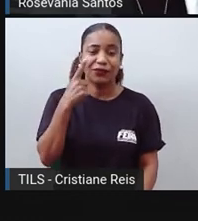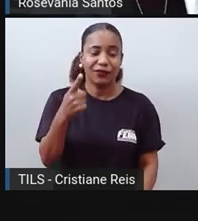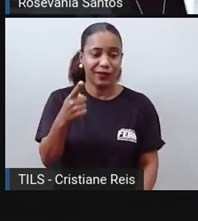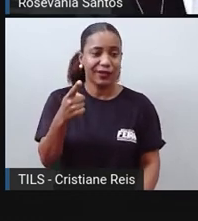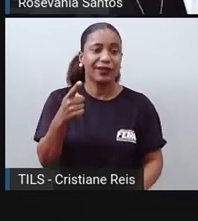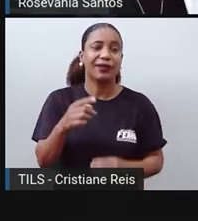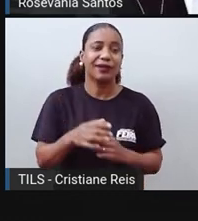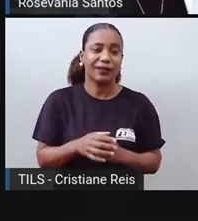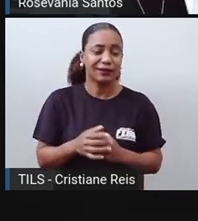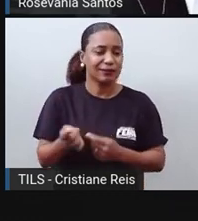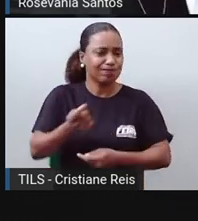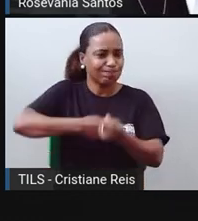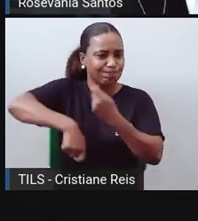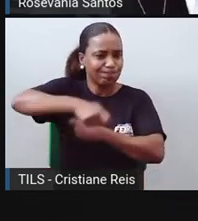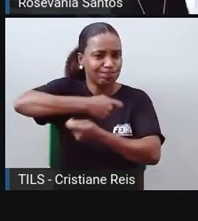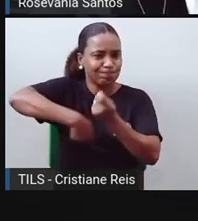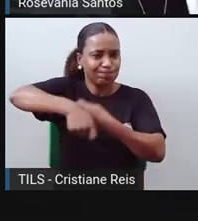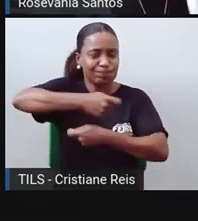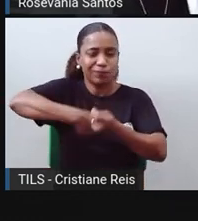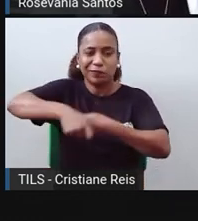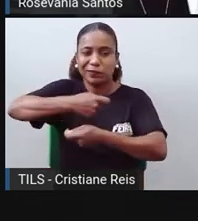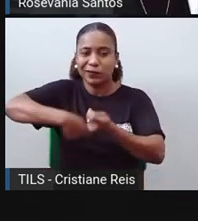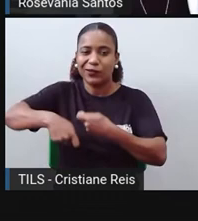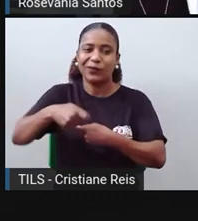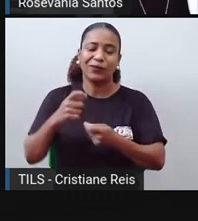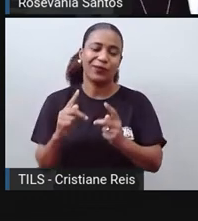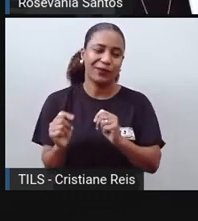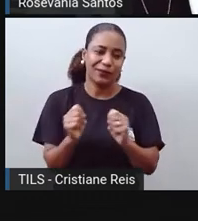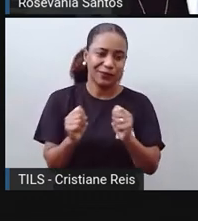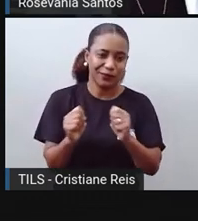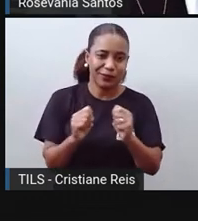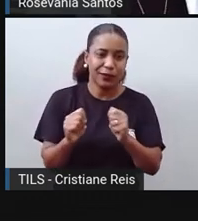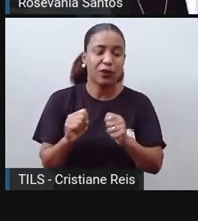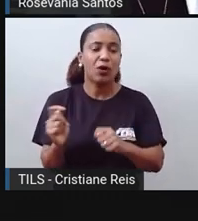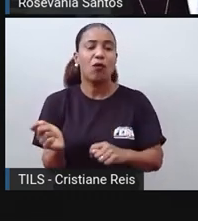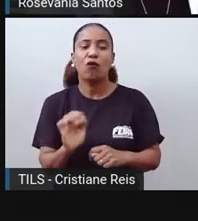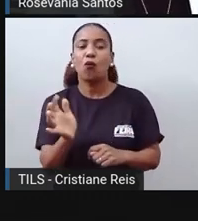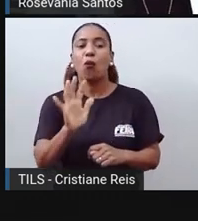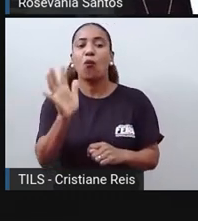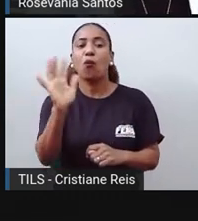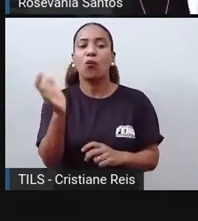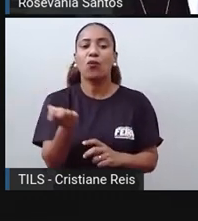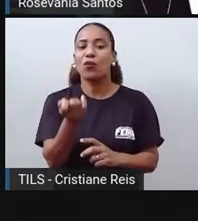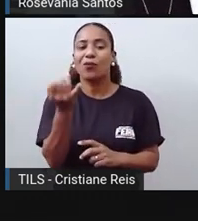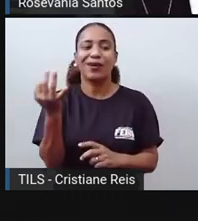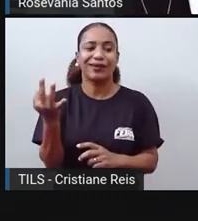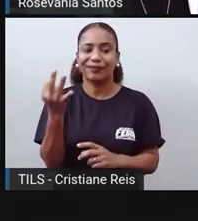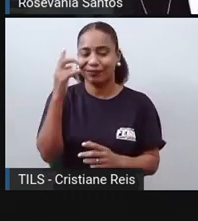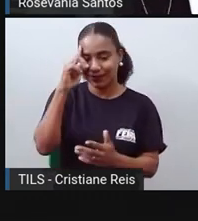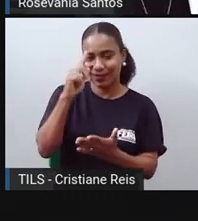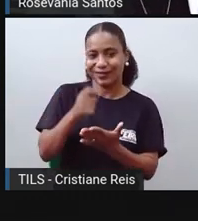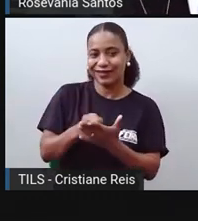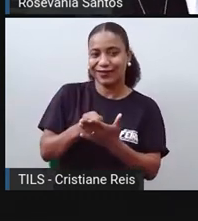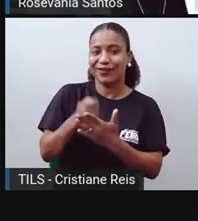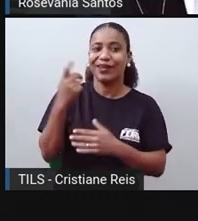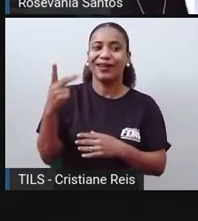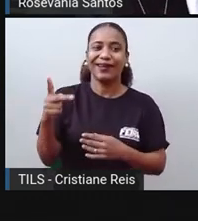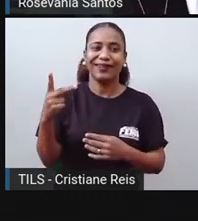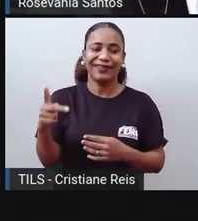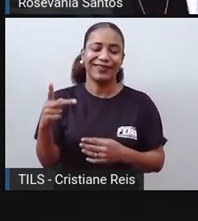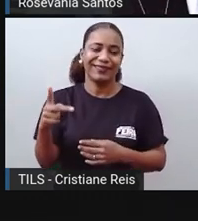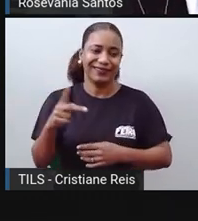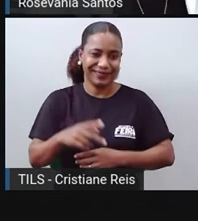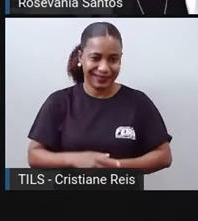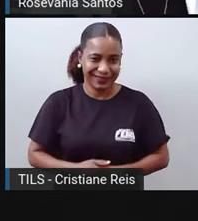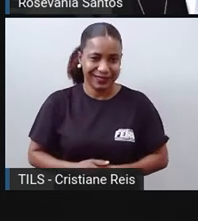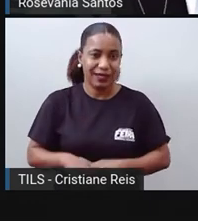para eles fazerem parte dessa organização, porque eles ditam o preço dos barris, a quantidade ali, né, que vai ser liberada para determinada